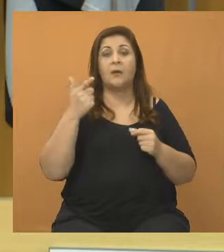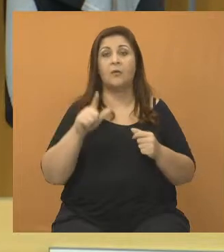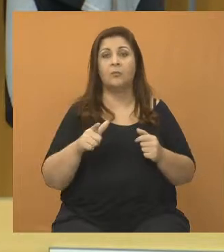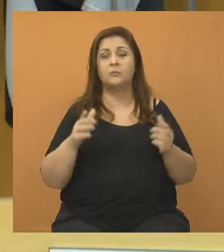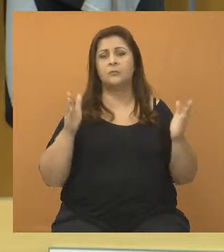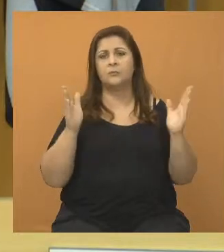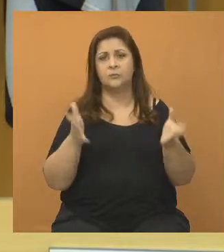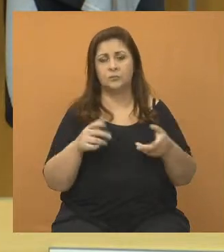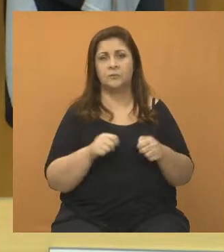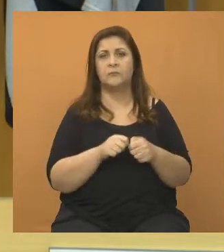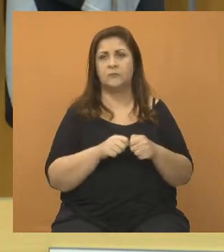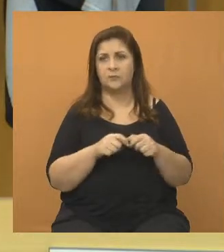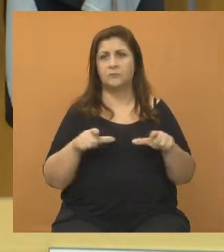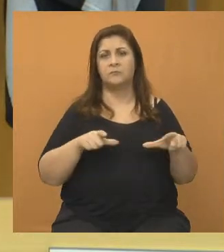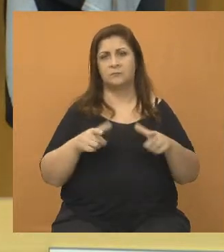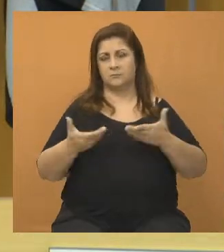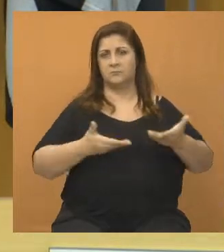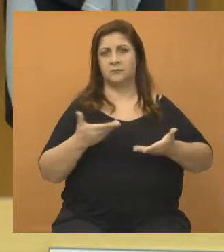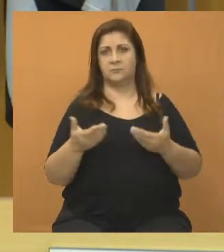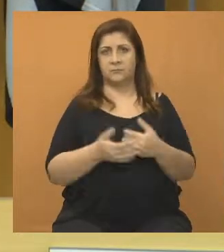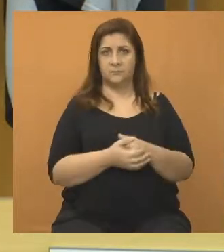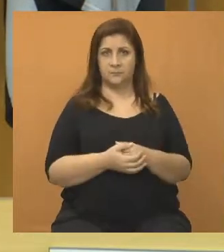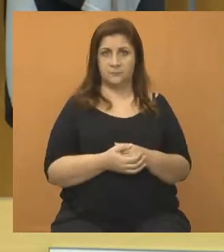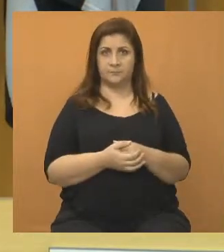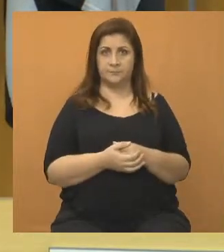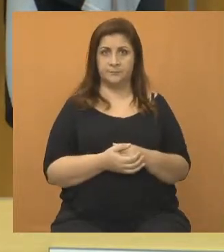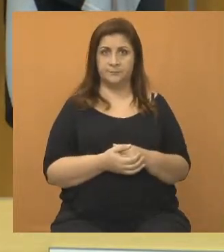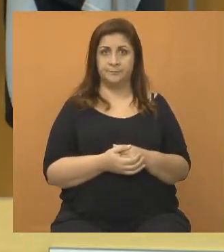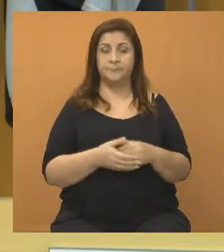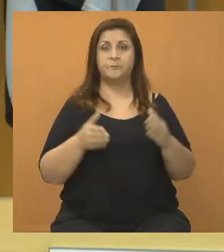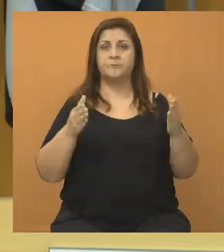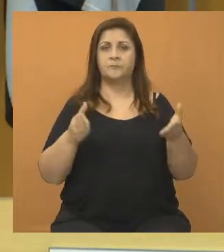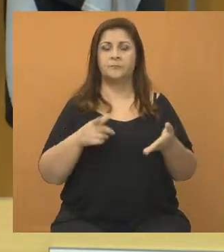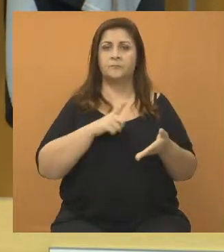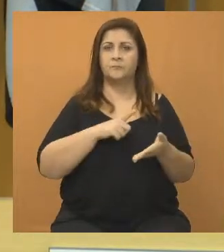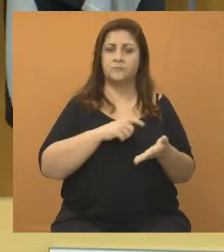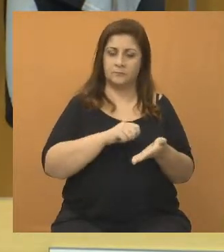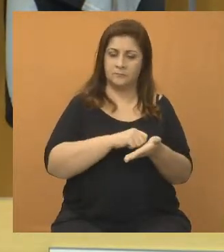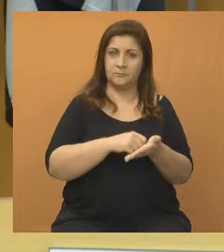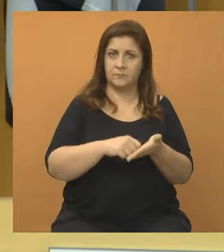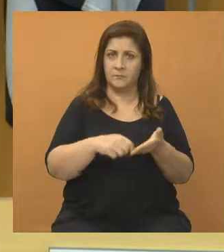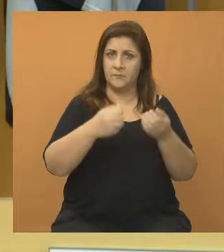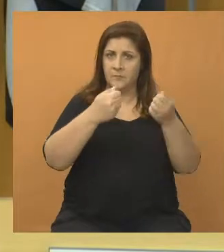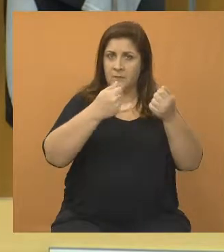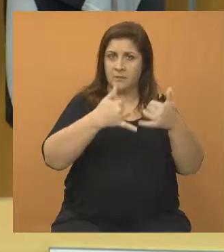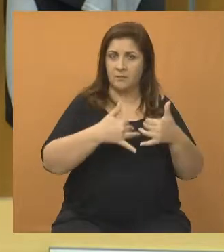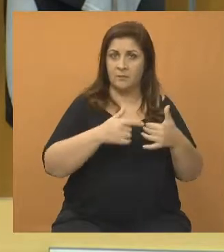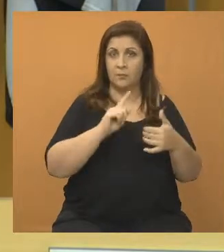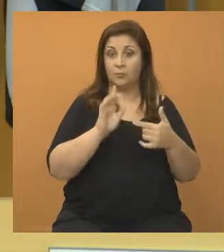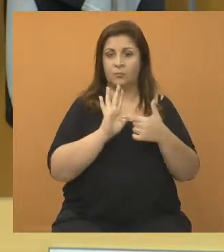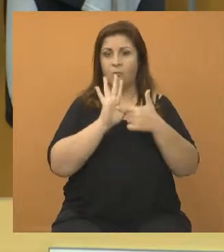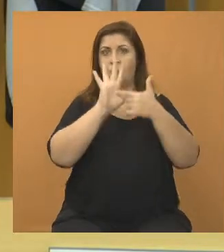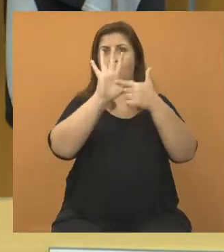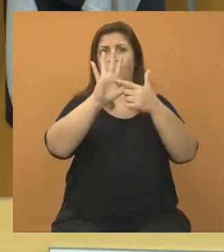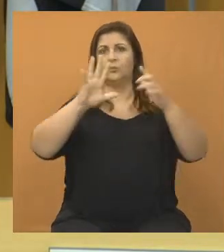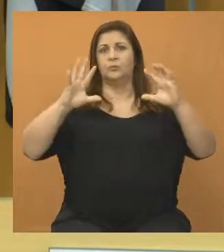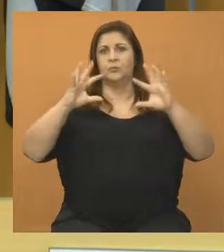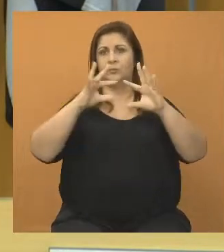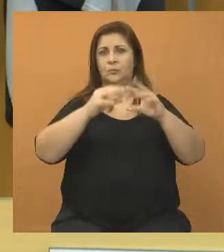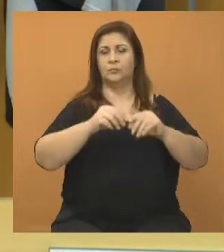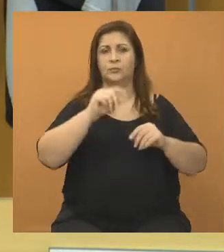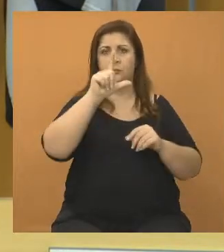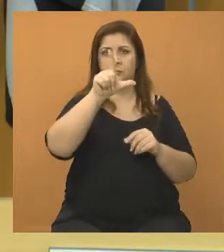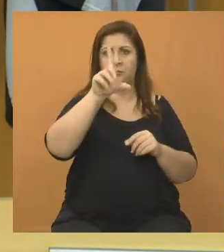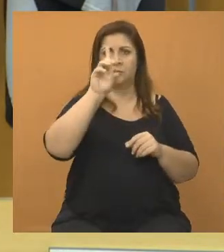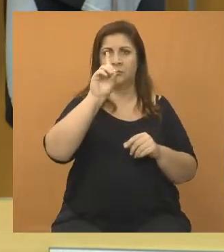lá. Então, ele está embutido em linhas orçamentárias, por mais que não esteja expresso na